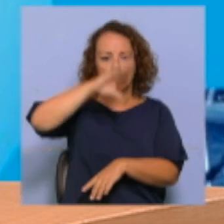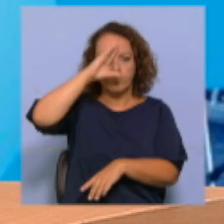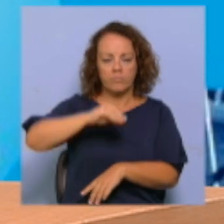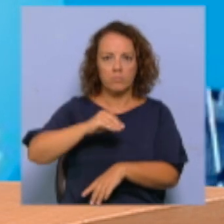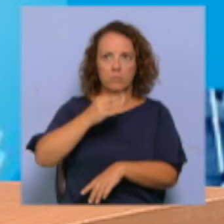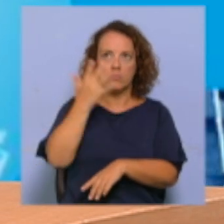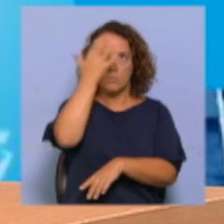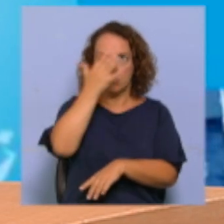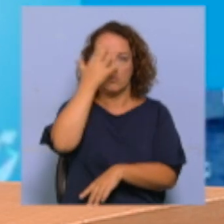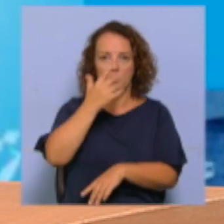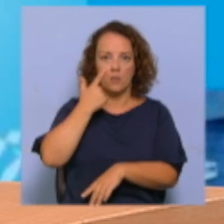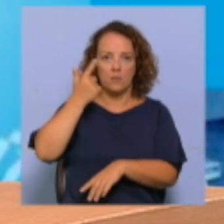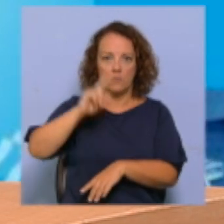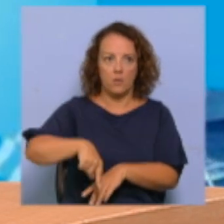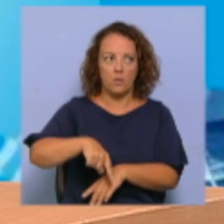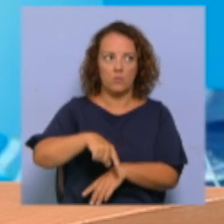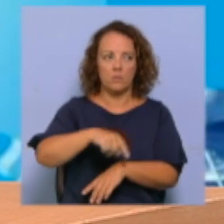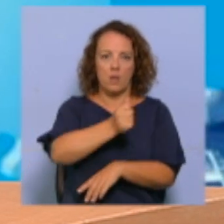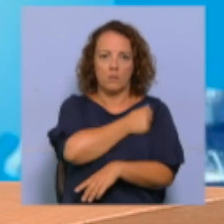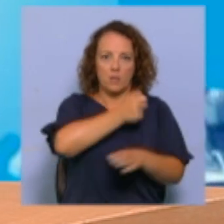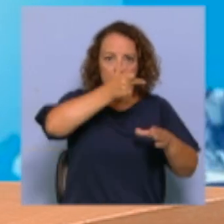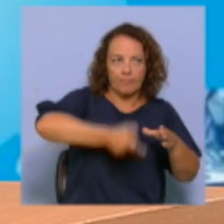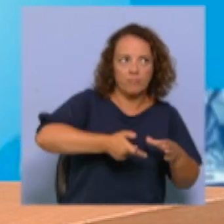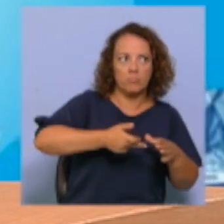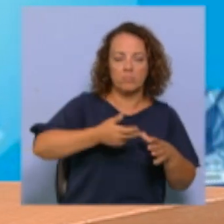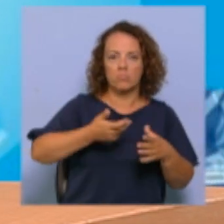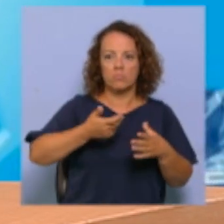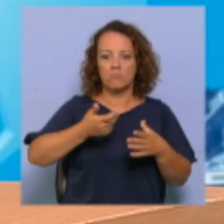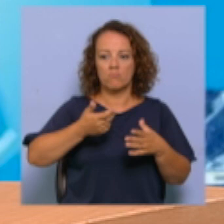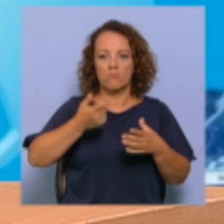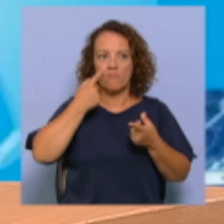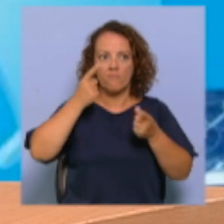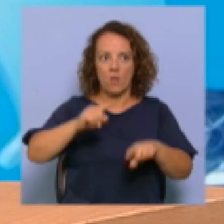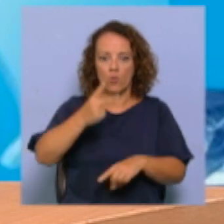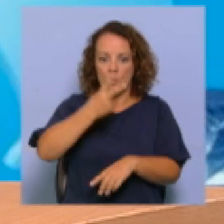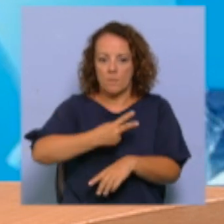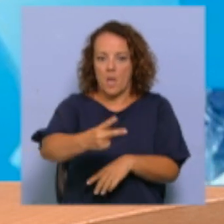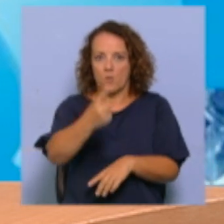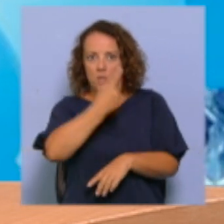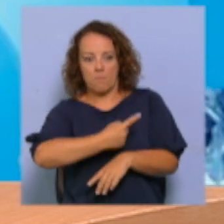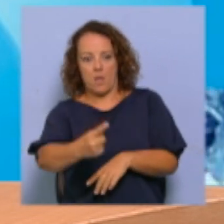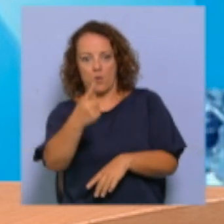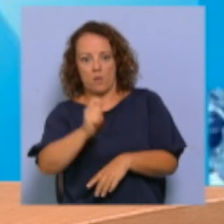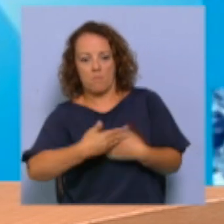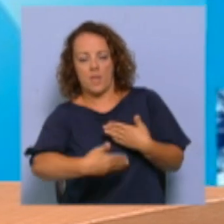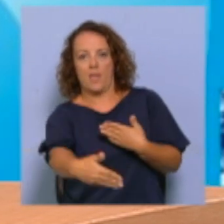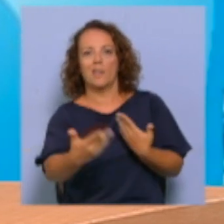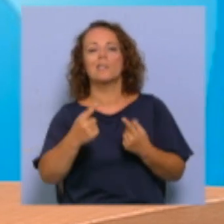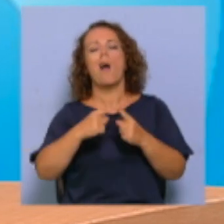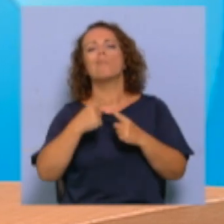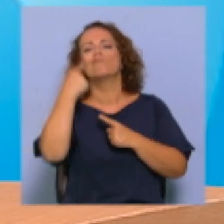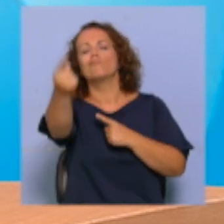se haverá segunda vaga, com que números, daqui a 2 semanas, daqui a uma semana, daqui a um mês. Não sabemos